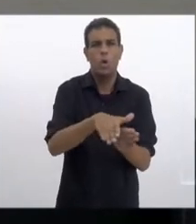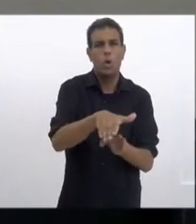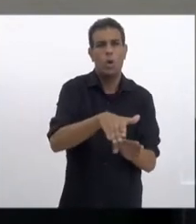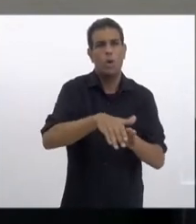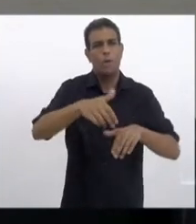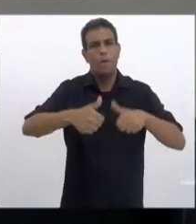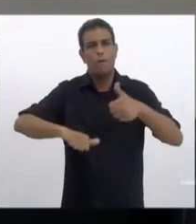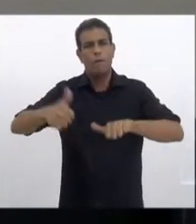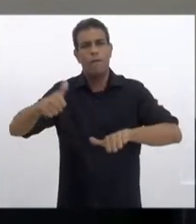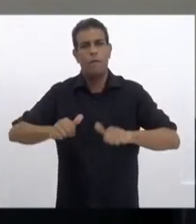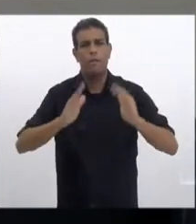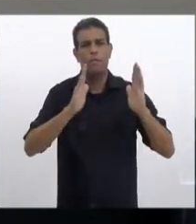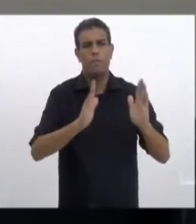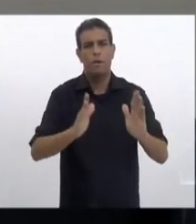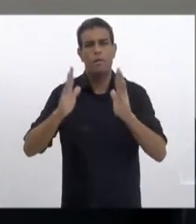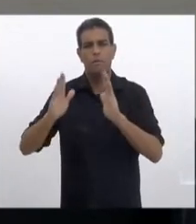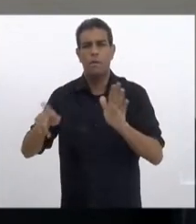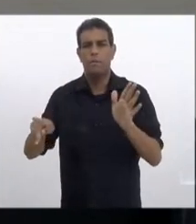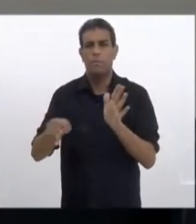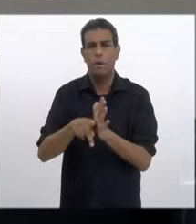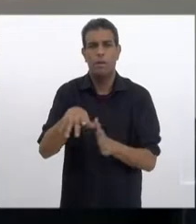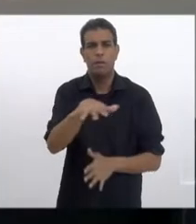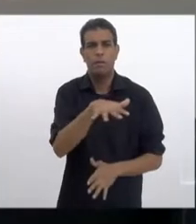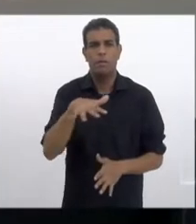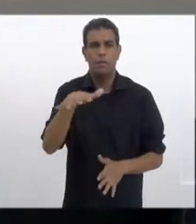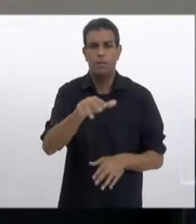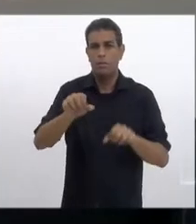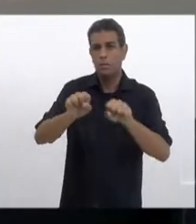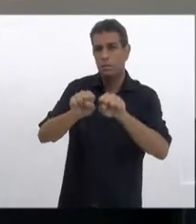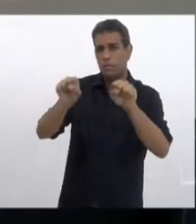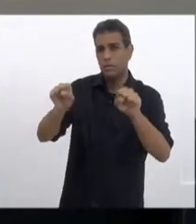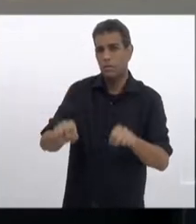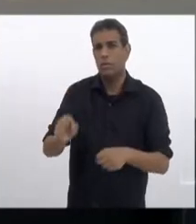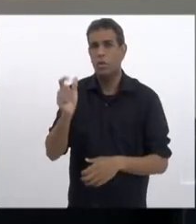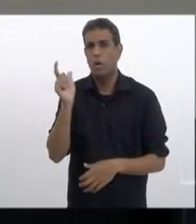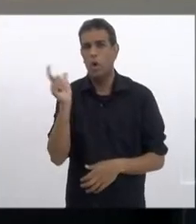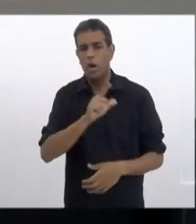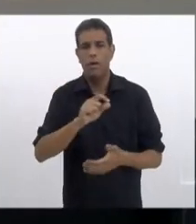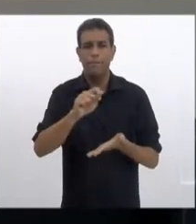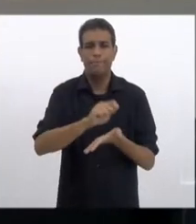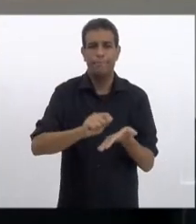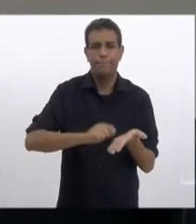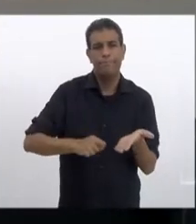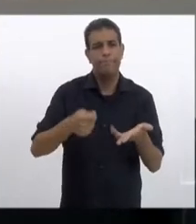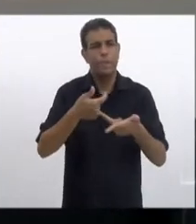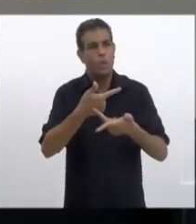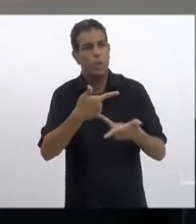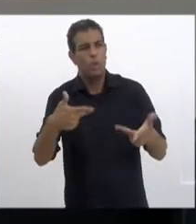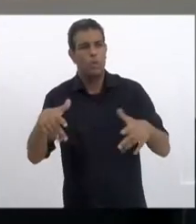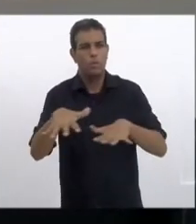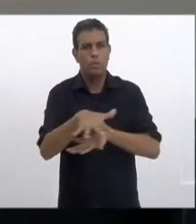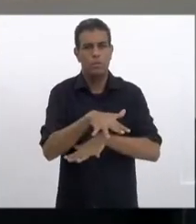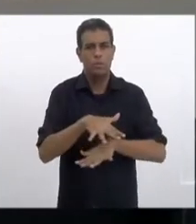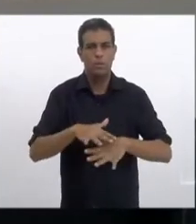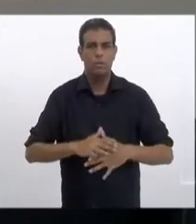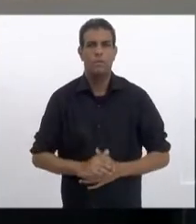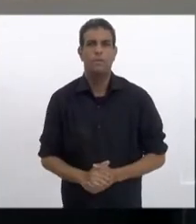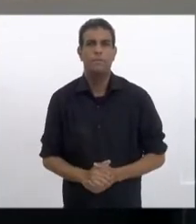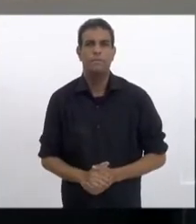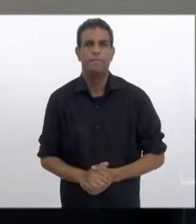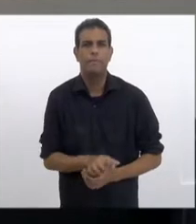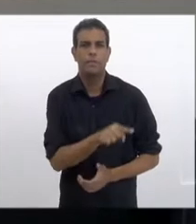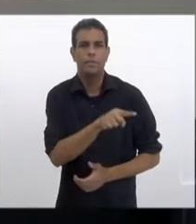avaliação inicial por telefone e usar sistemas eletrônicos para prescrever substâncias controladas.